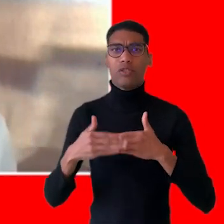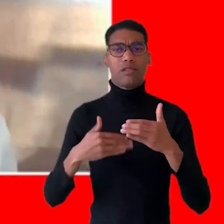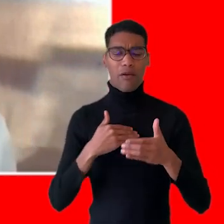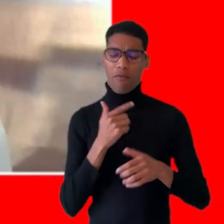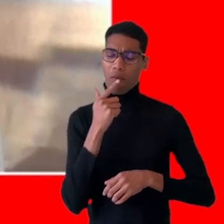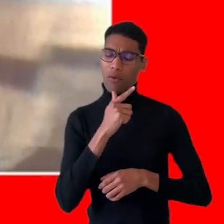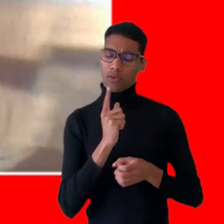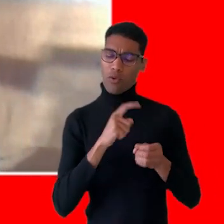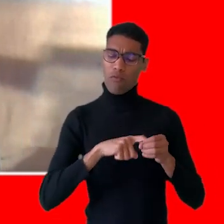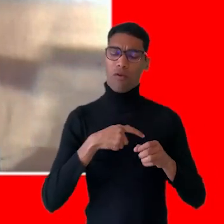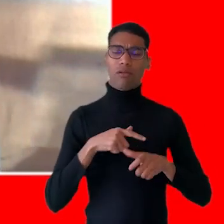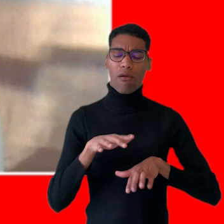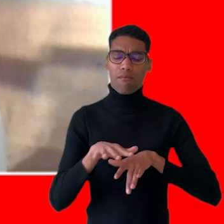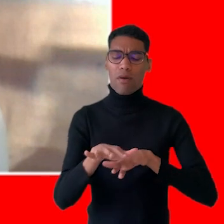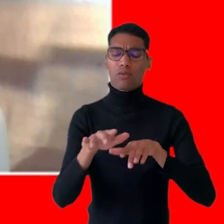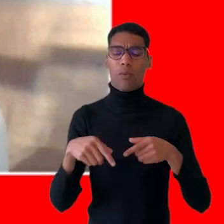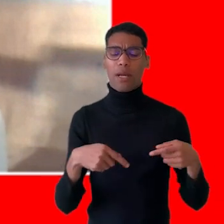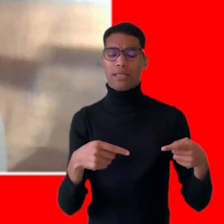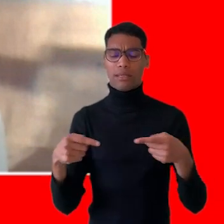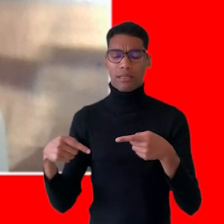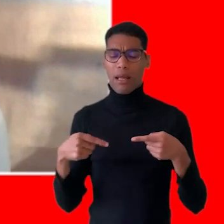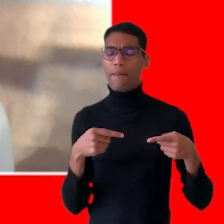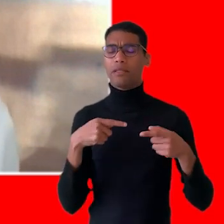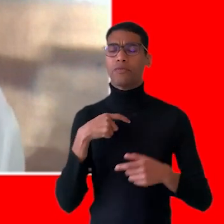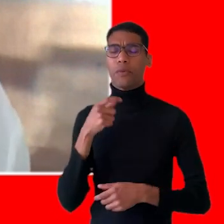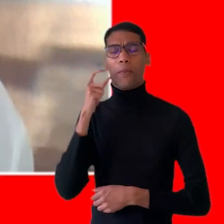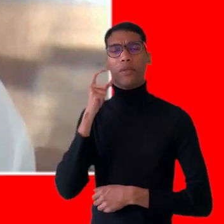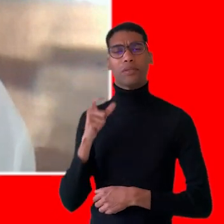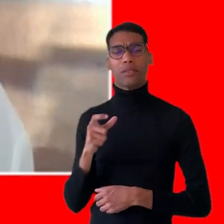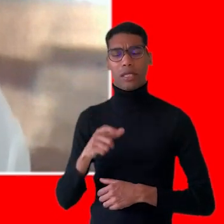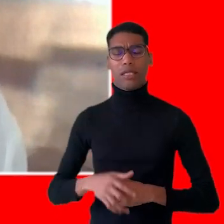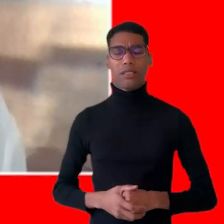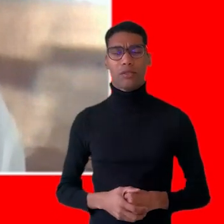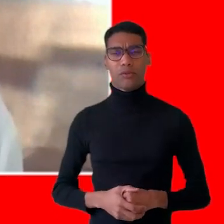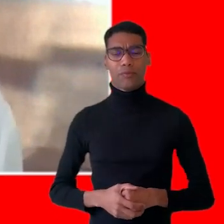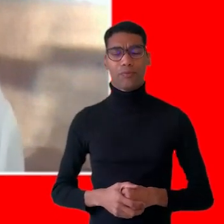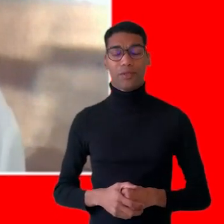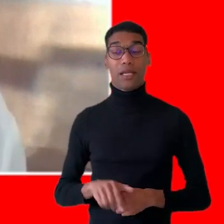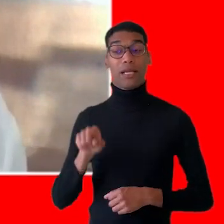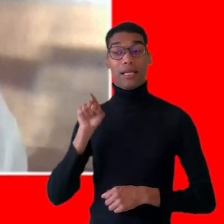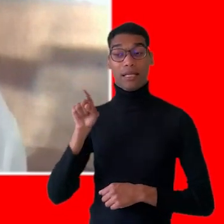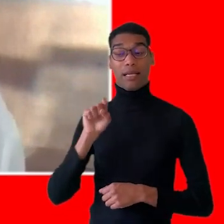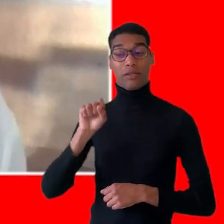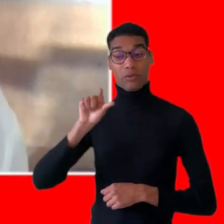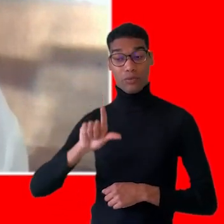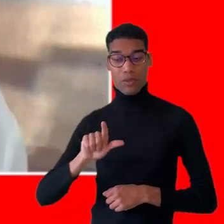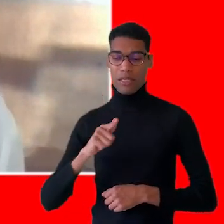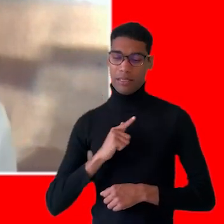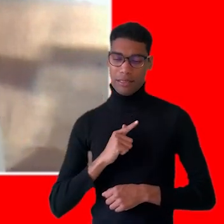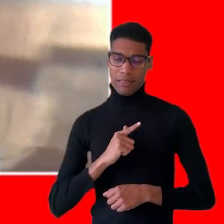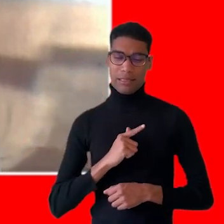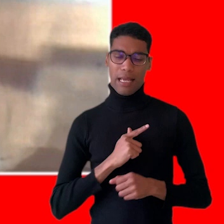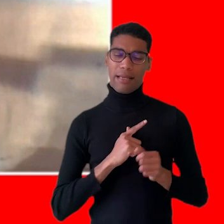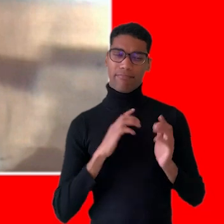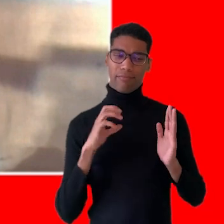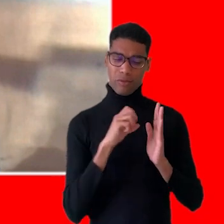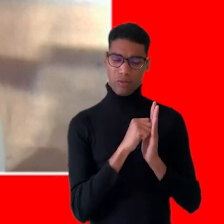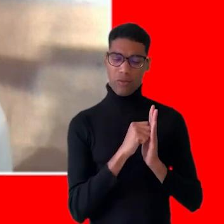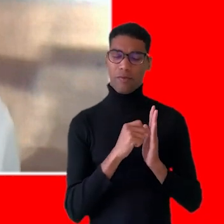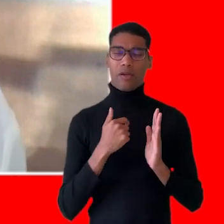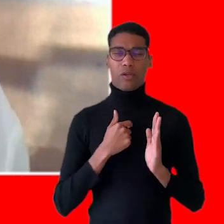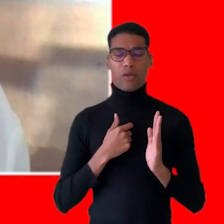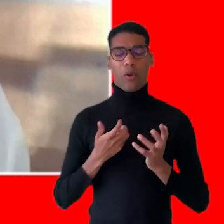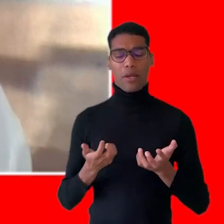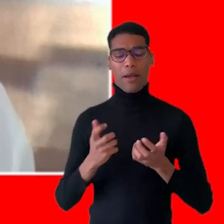colocar às ruas esse debate, que foi muito interessante, em São Luís, né? E tem esse registro que